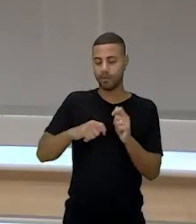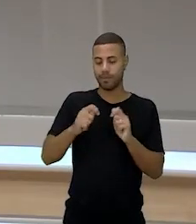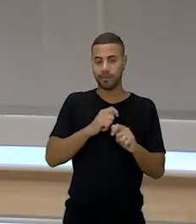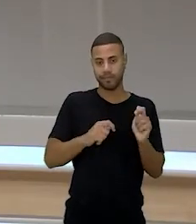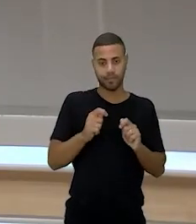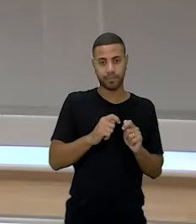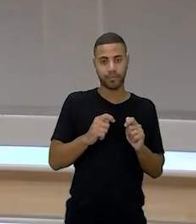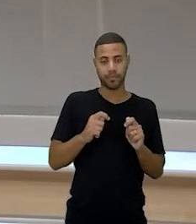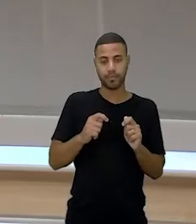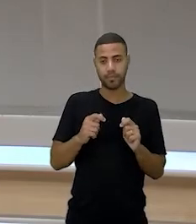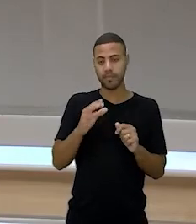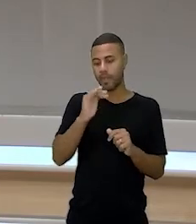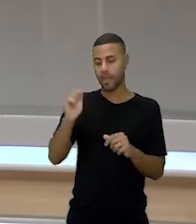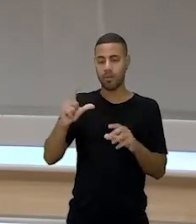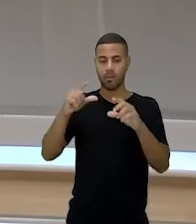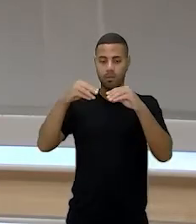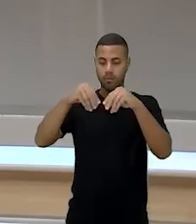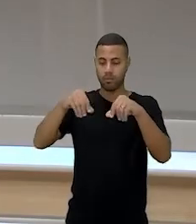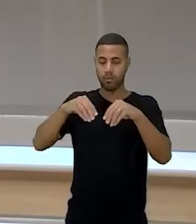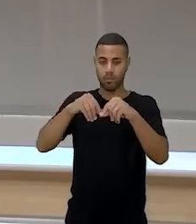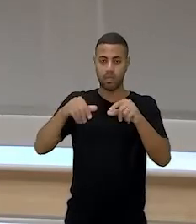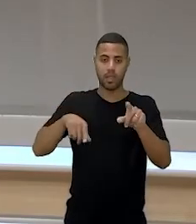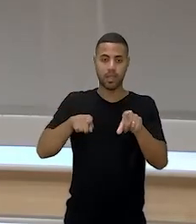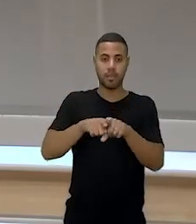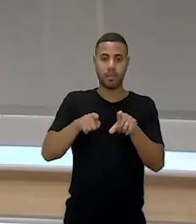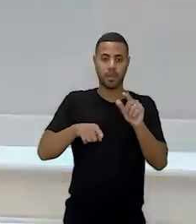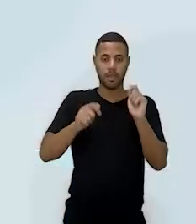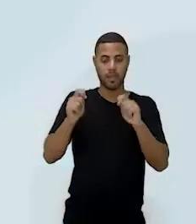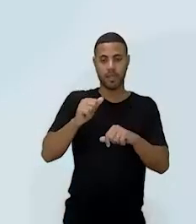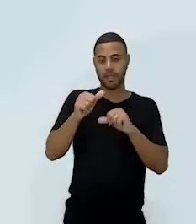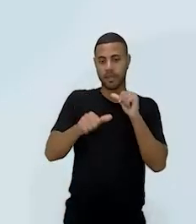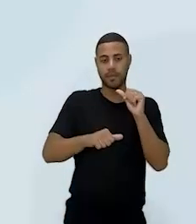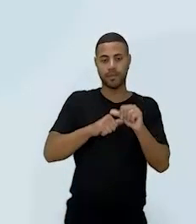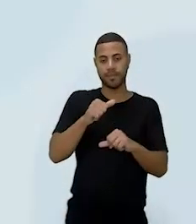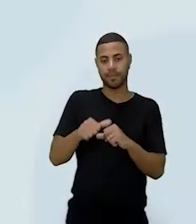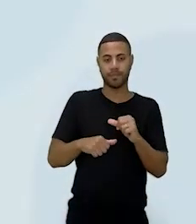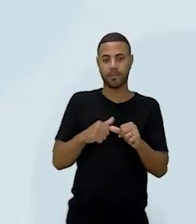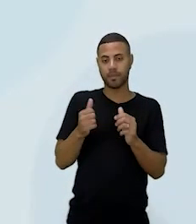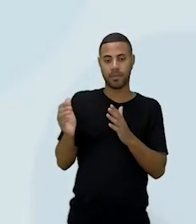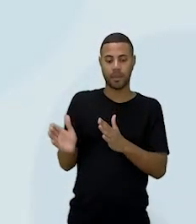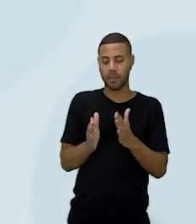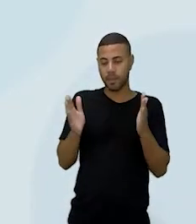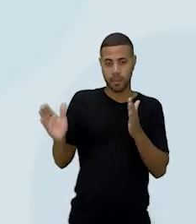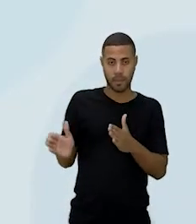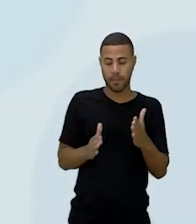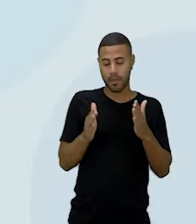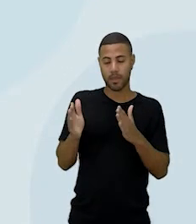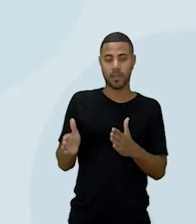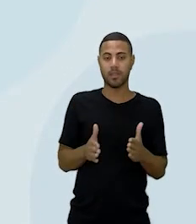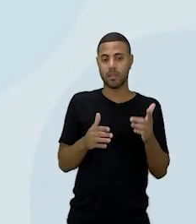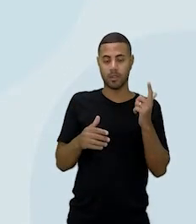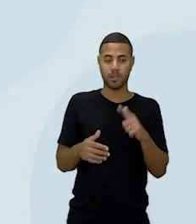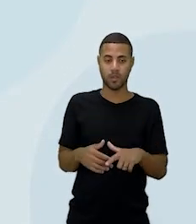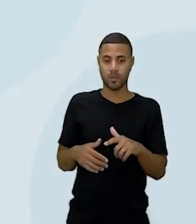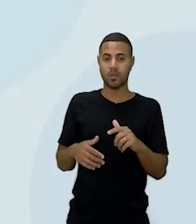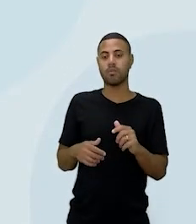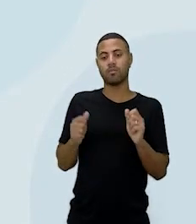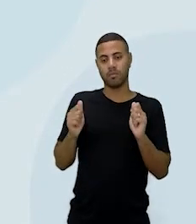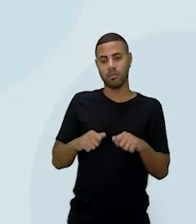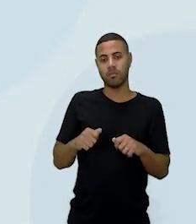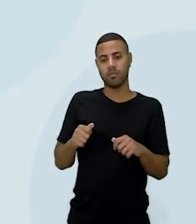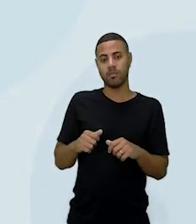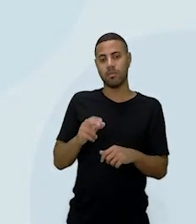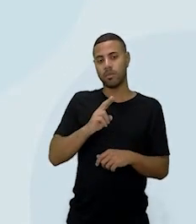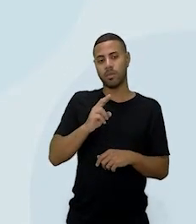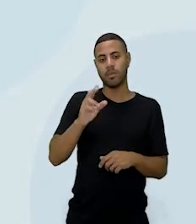forma de cal mesmo, ela pode ser transformada, ou seja, ela pode passar por um processo novamente de transformação, que é